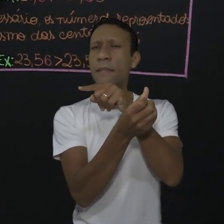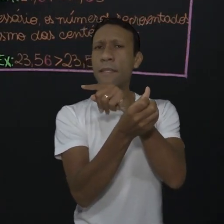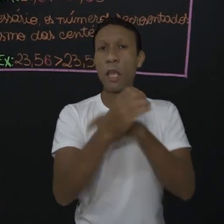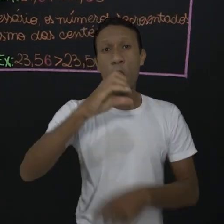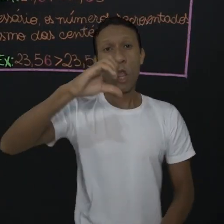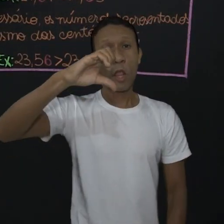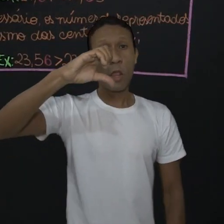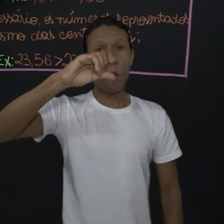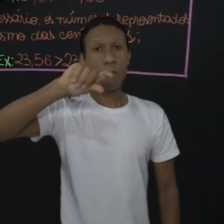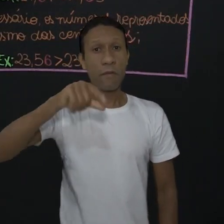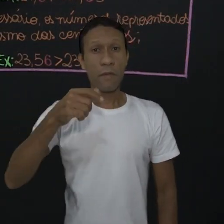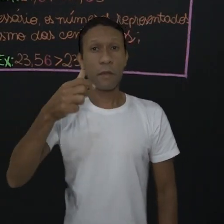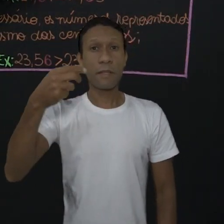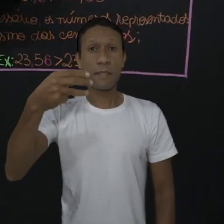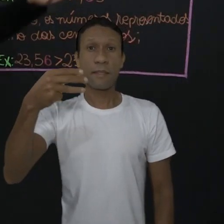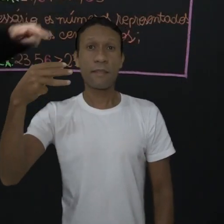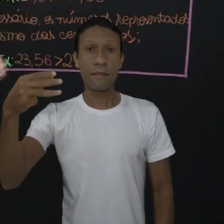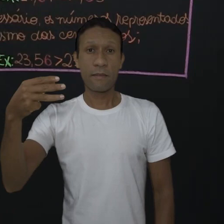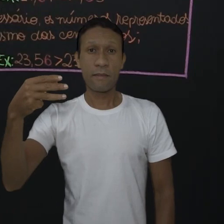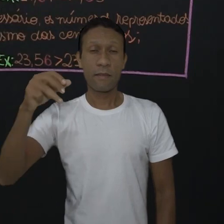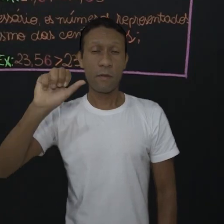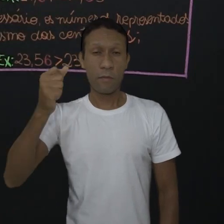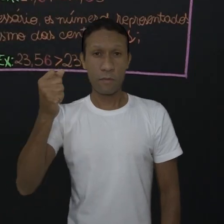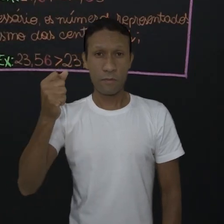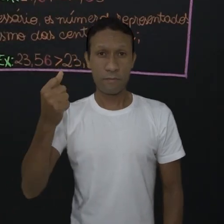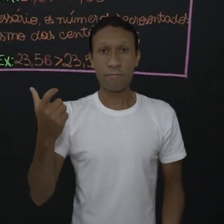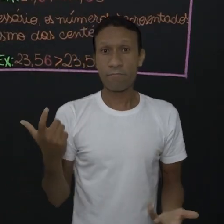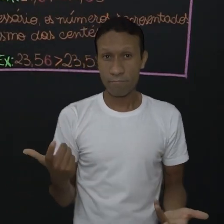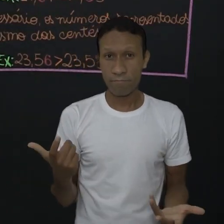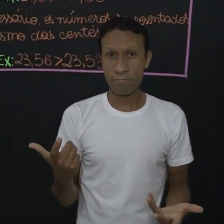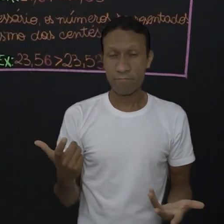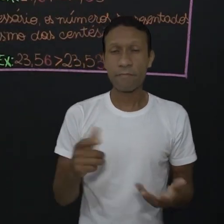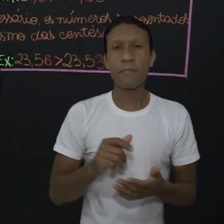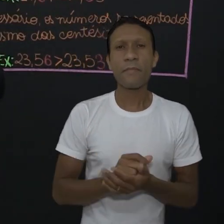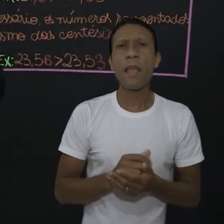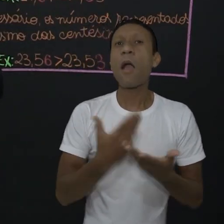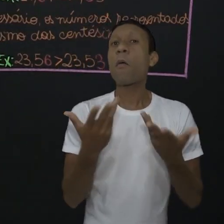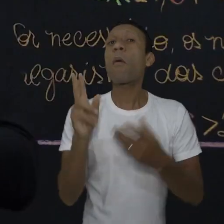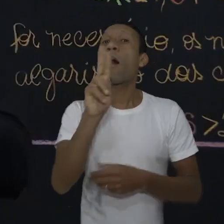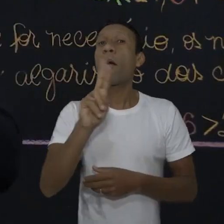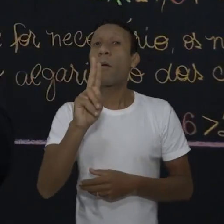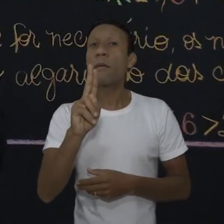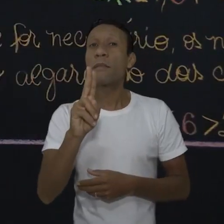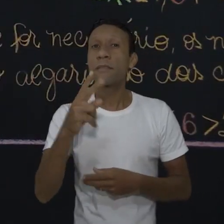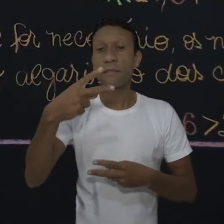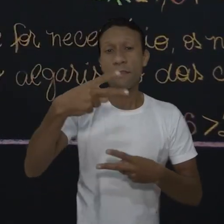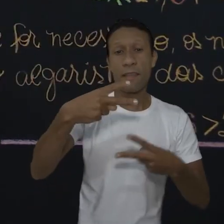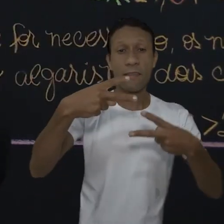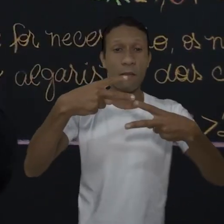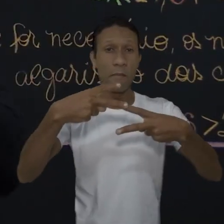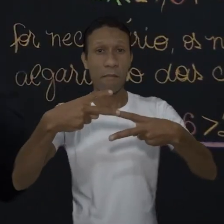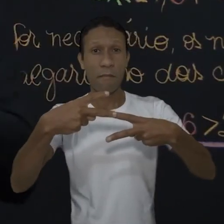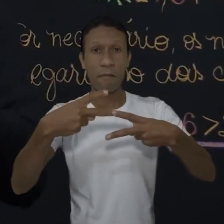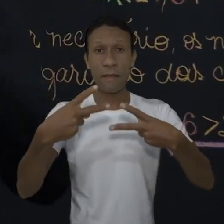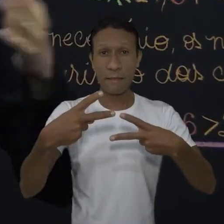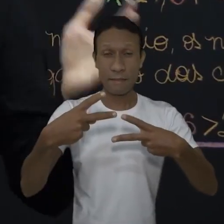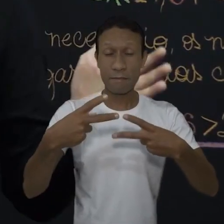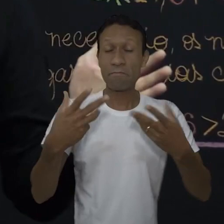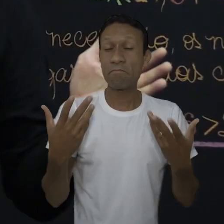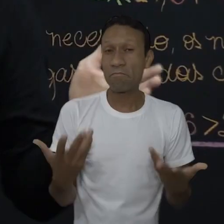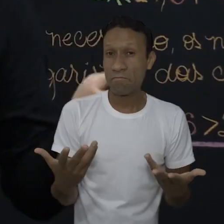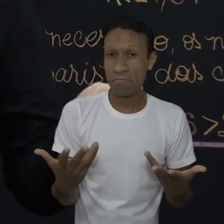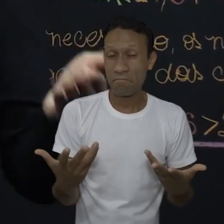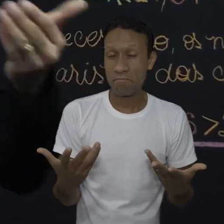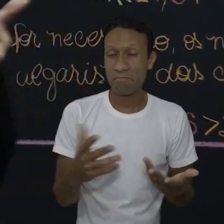11,56 é maior que 9,38. E aí, nesse caso, pessoal, não nos interessa saber quem é a